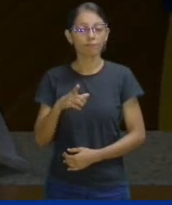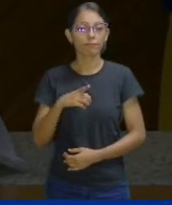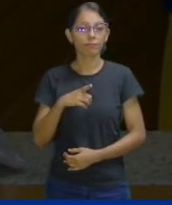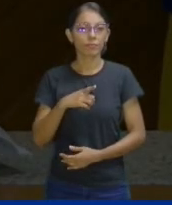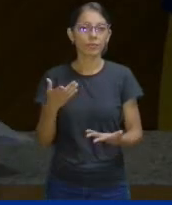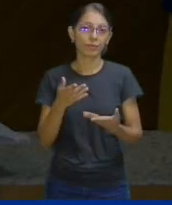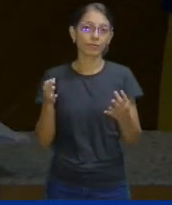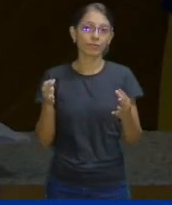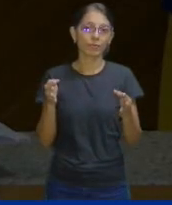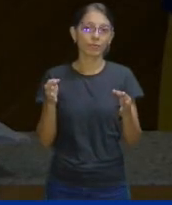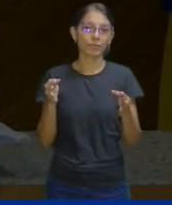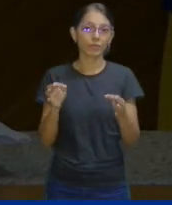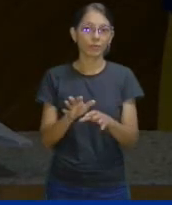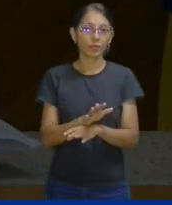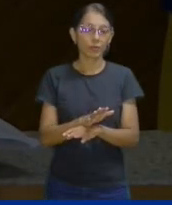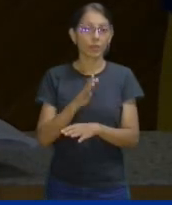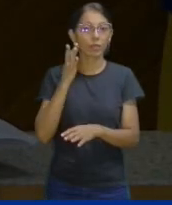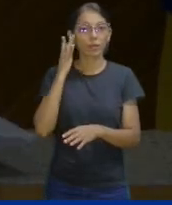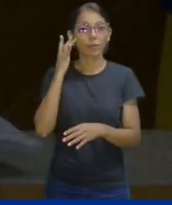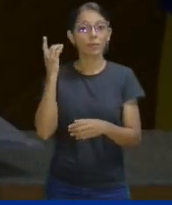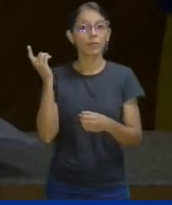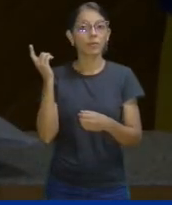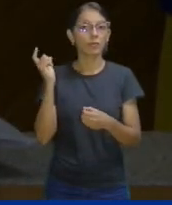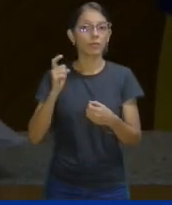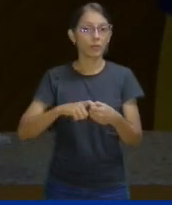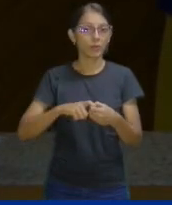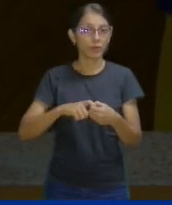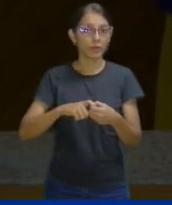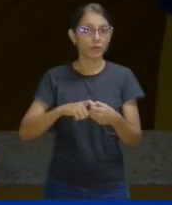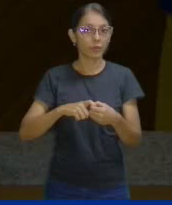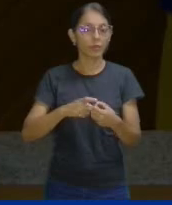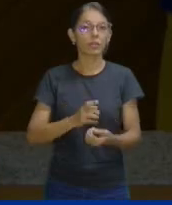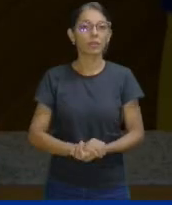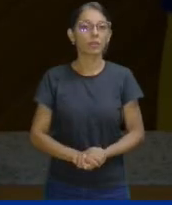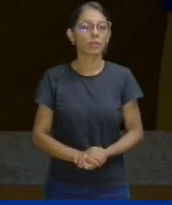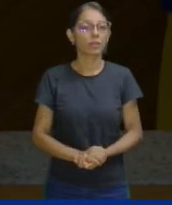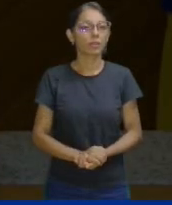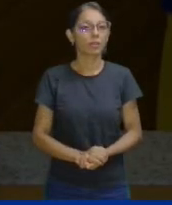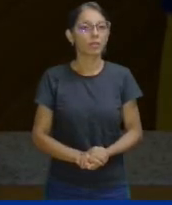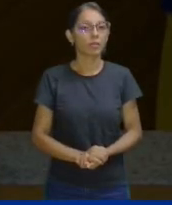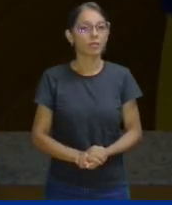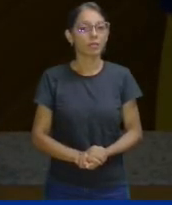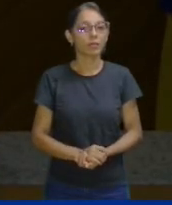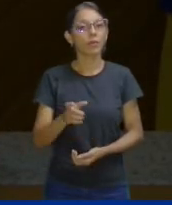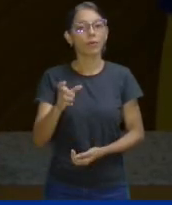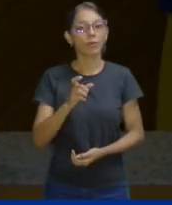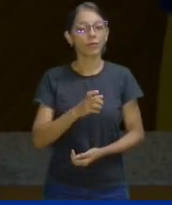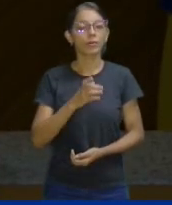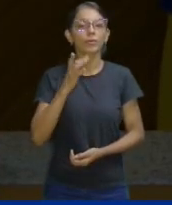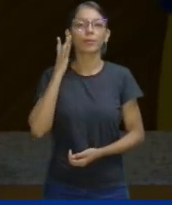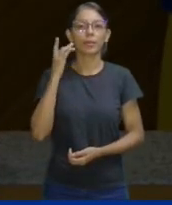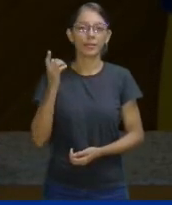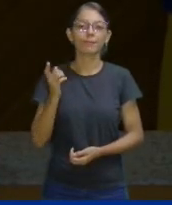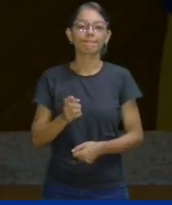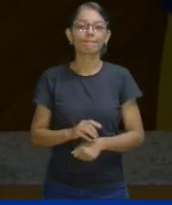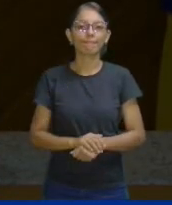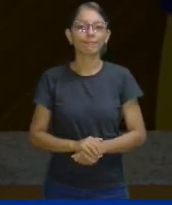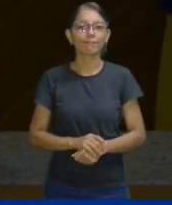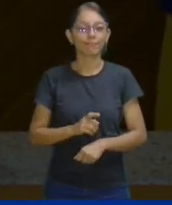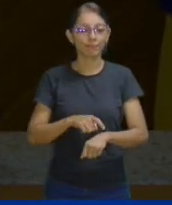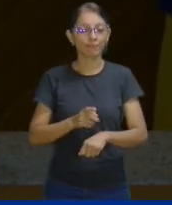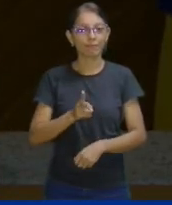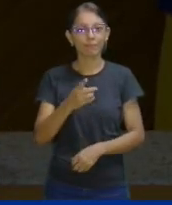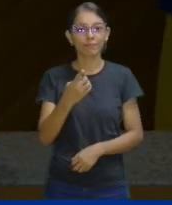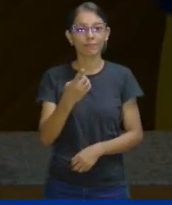declaro encerrada essa sessão. Amanhã teremos e já os convoco para a sessão de amanhã